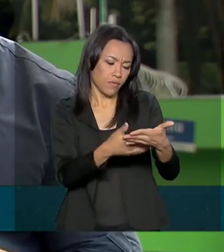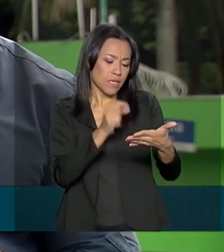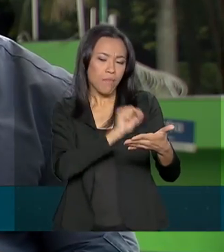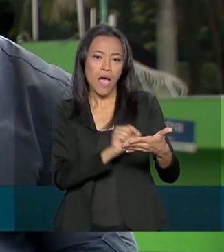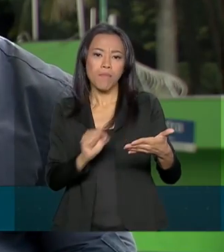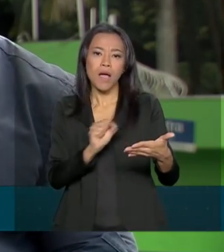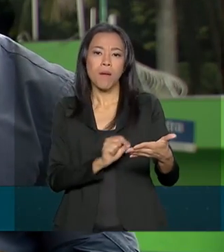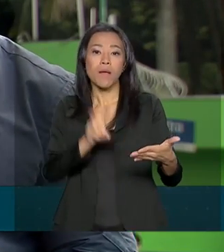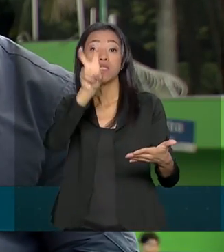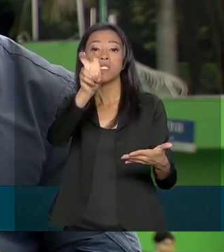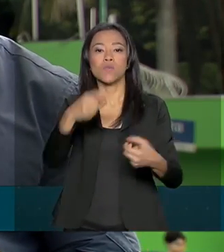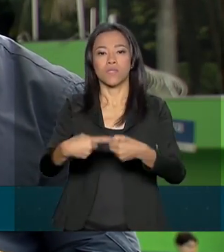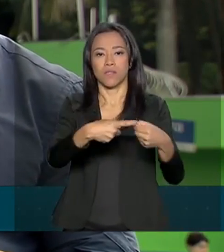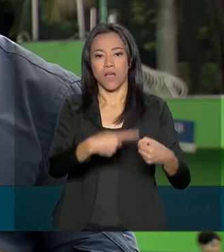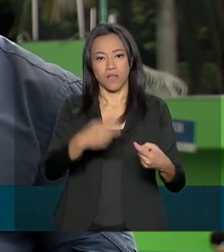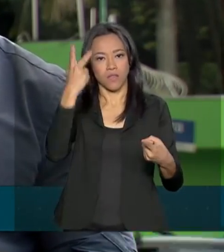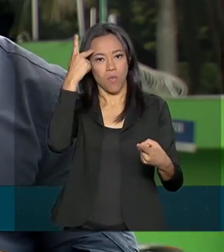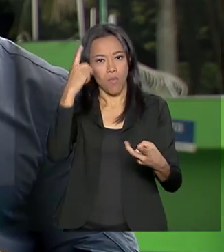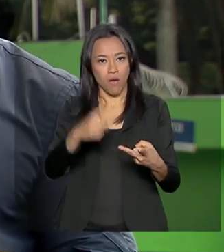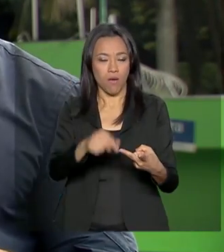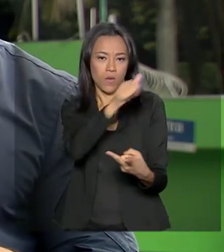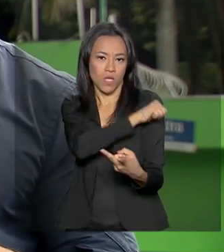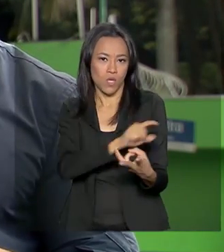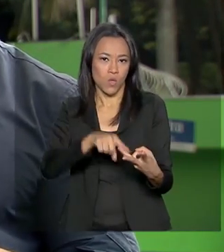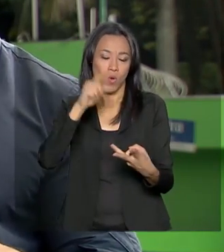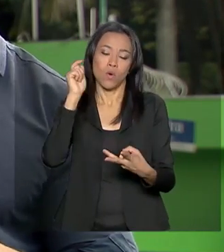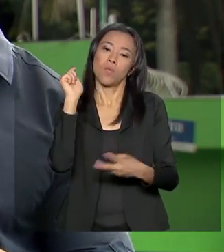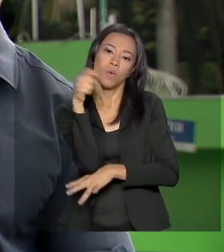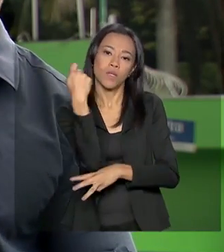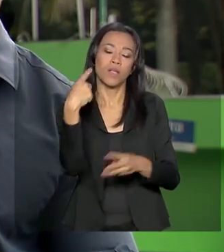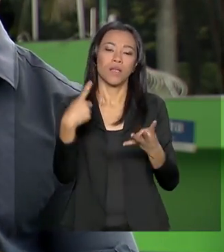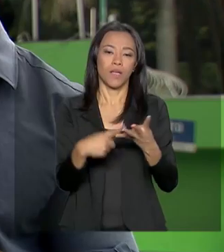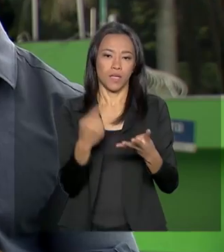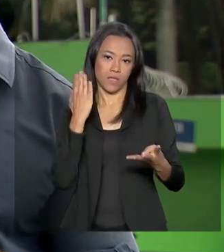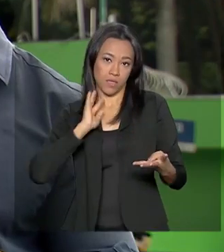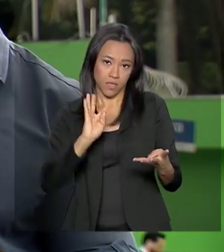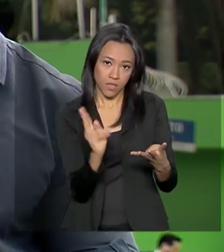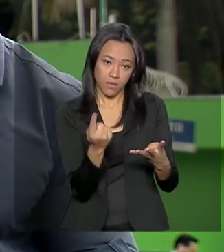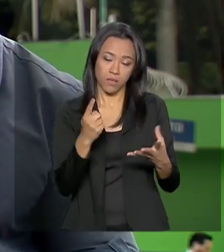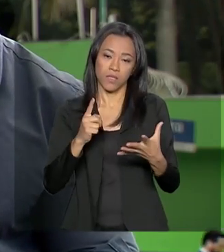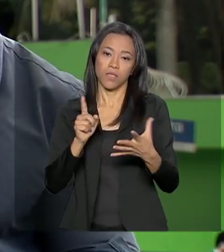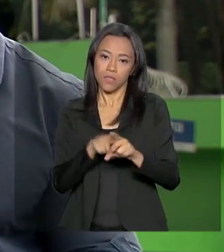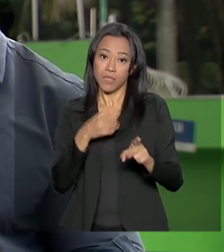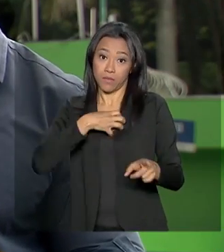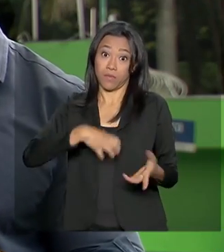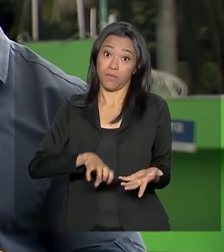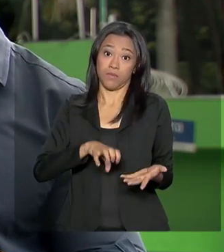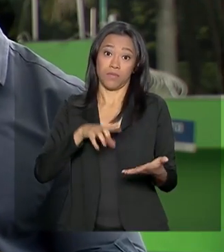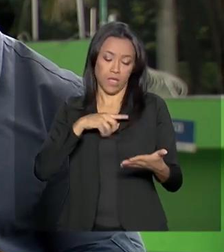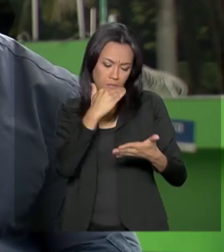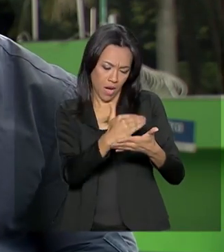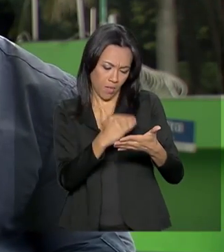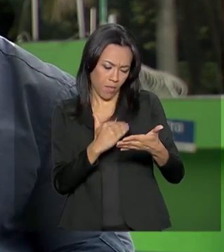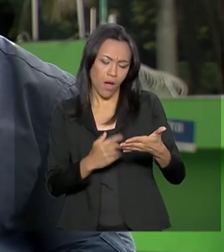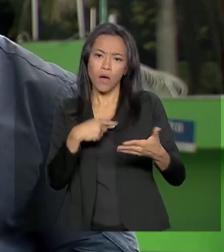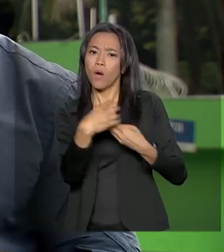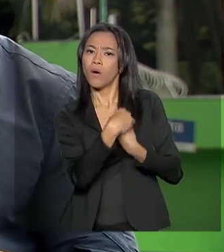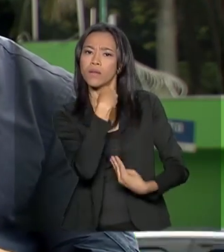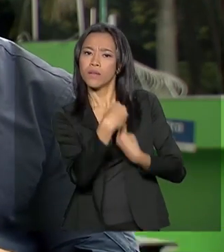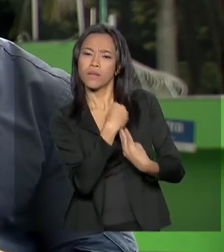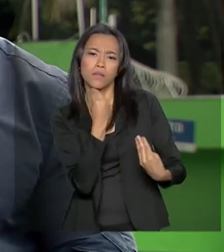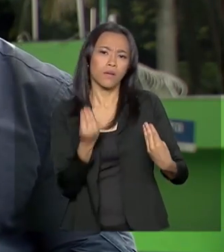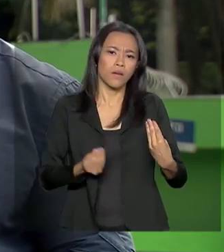cidades-sede, São Paulo, Rio, Porto Alegre, Belo Horizonte e Salvador. E tem orientações